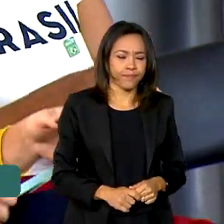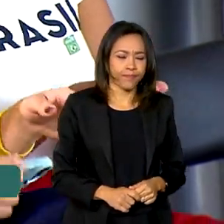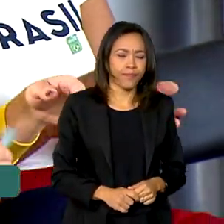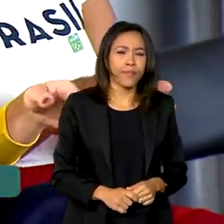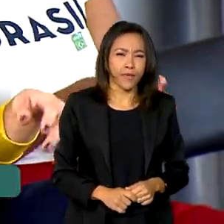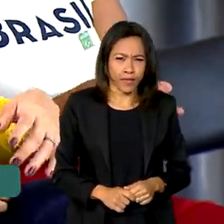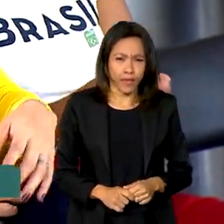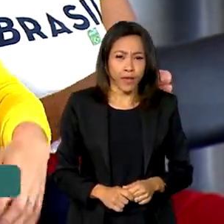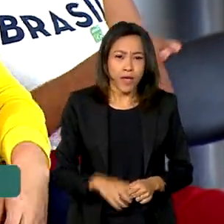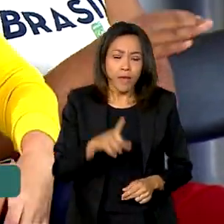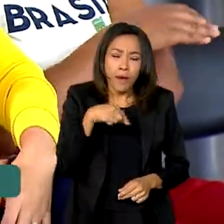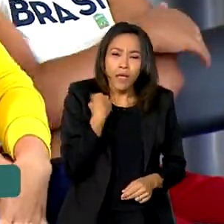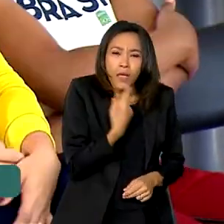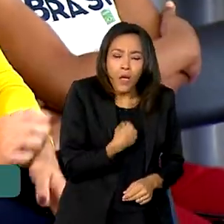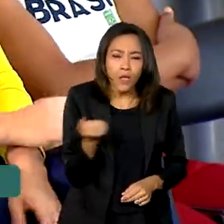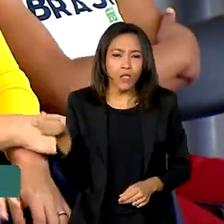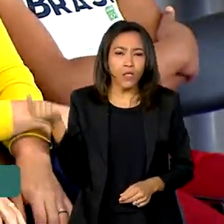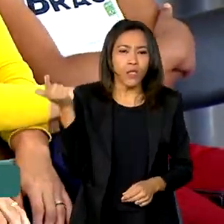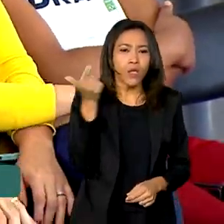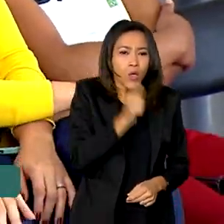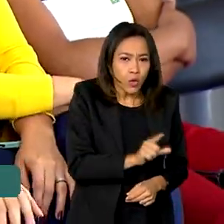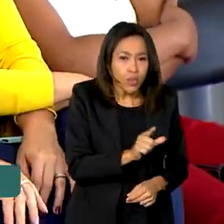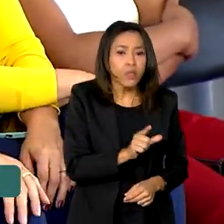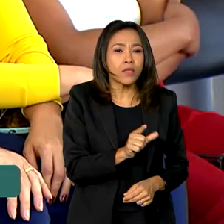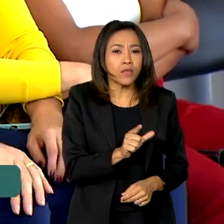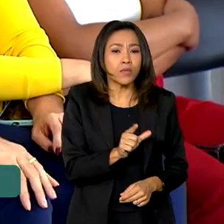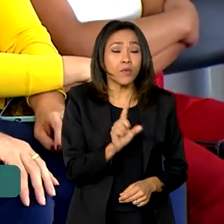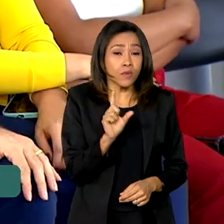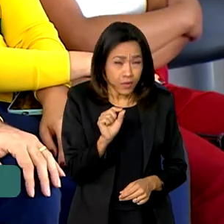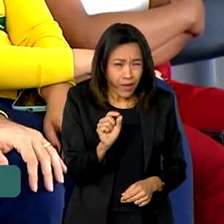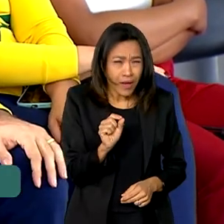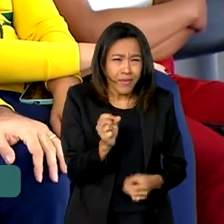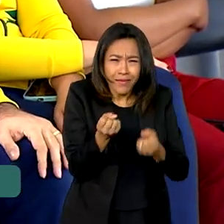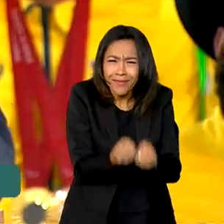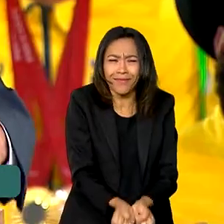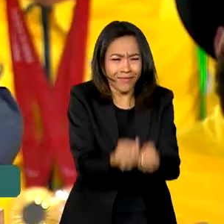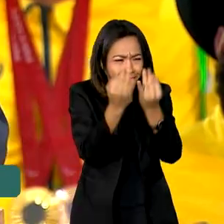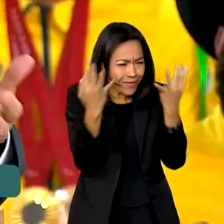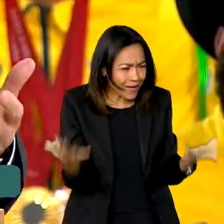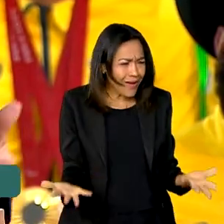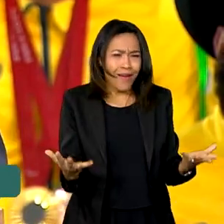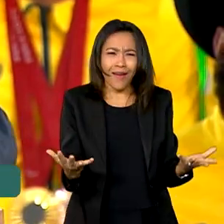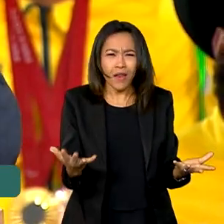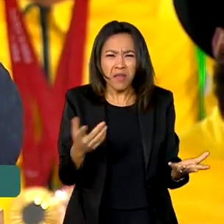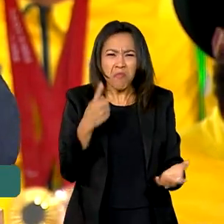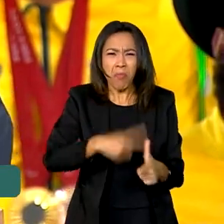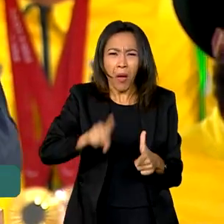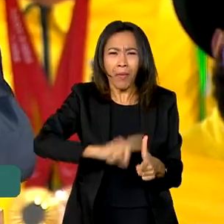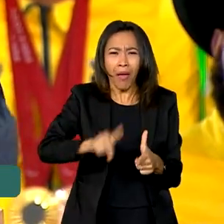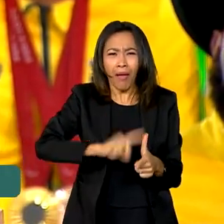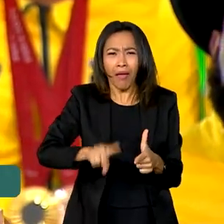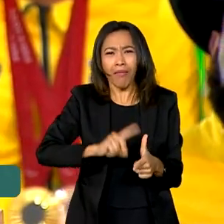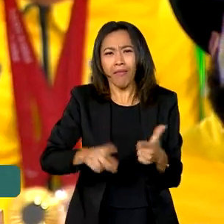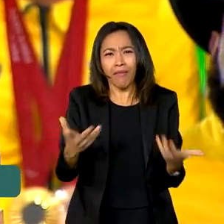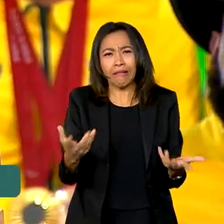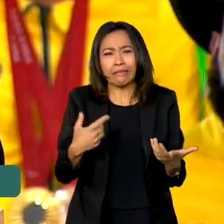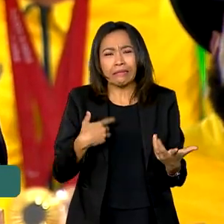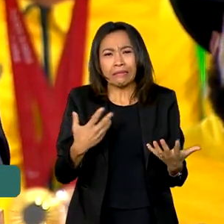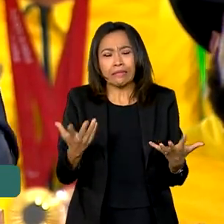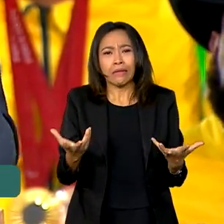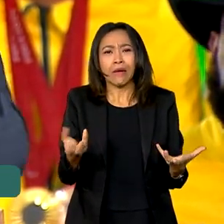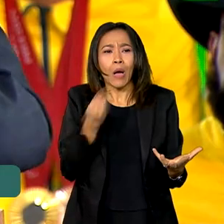E para que a gente possa colocar, sabe, os milhares de pessoas que têm problemas, que gostariam de uma